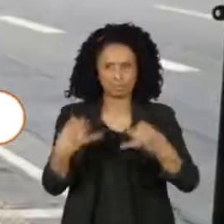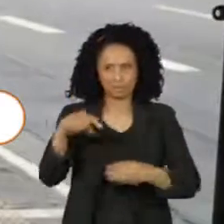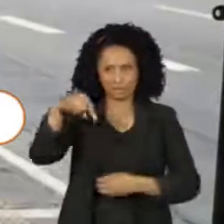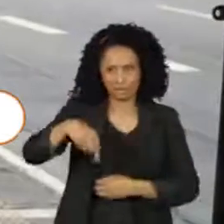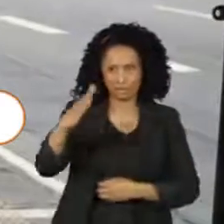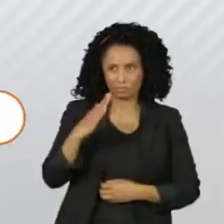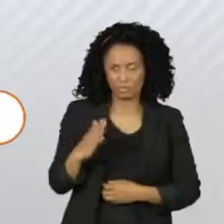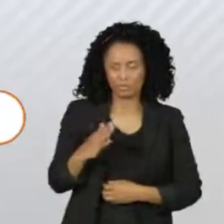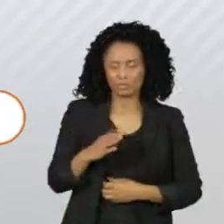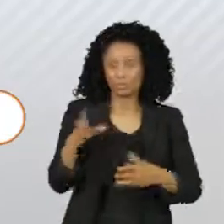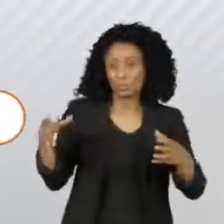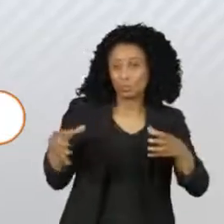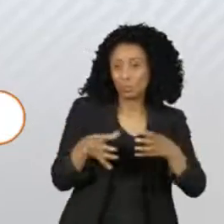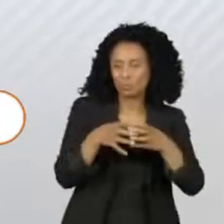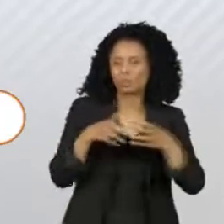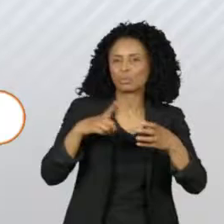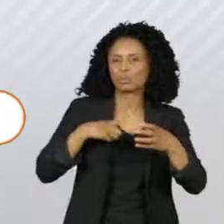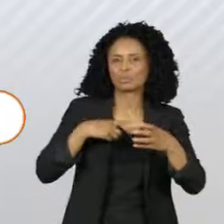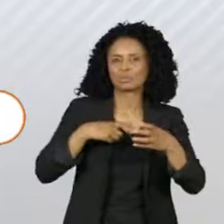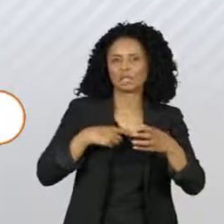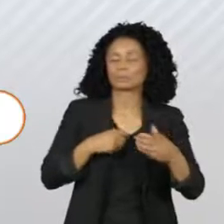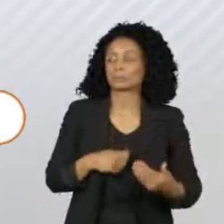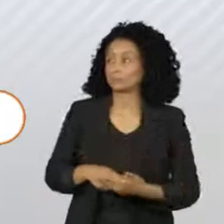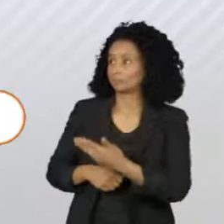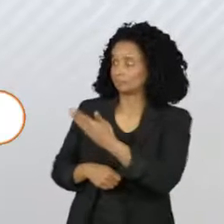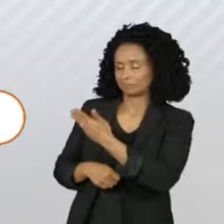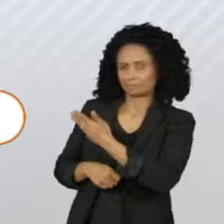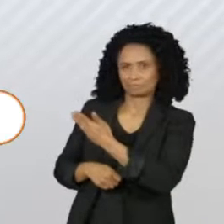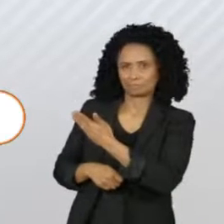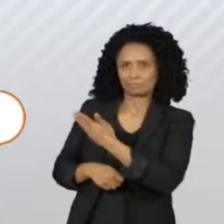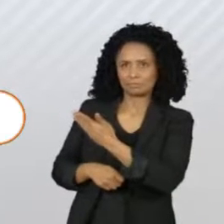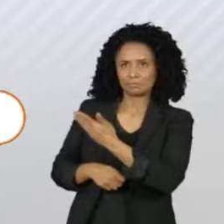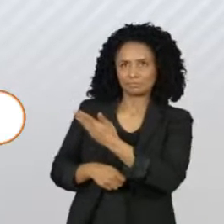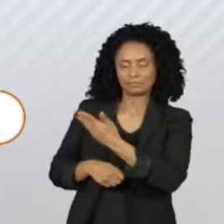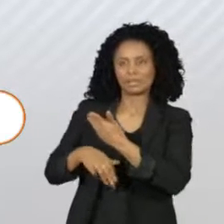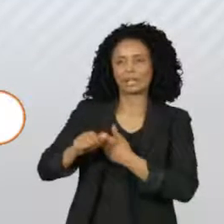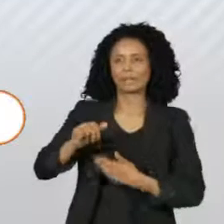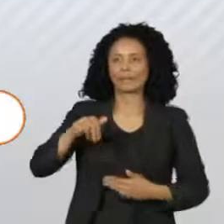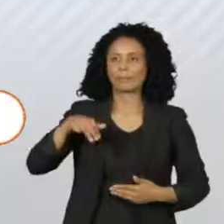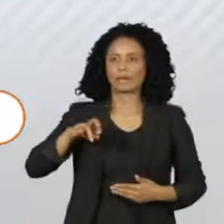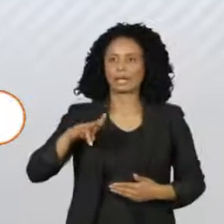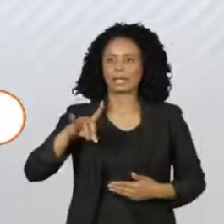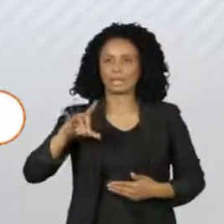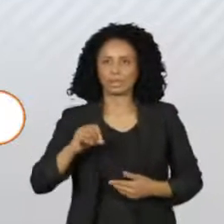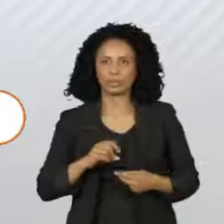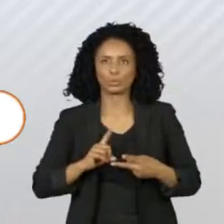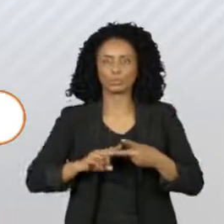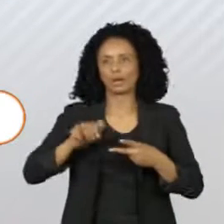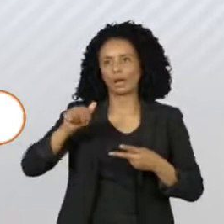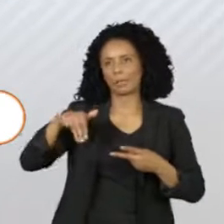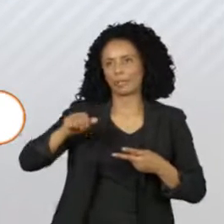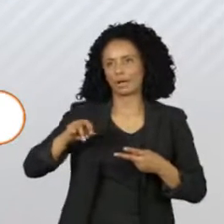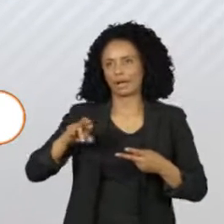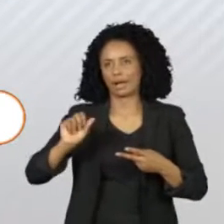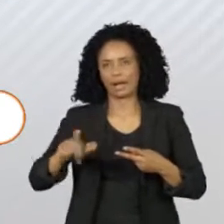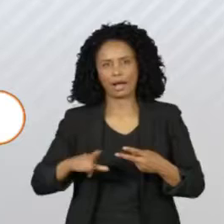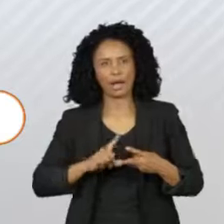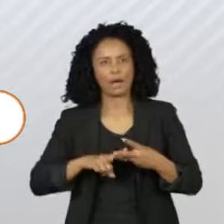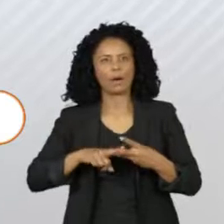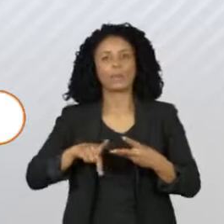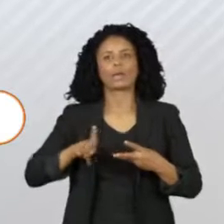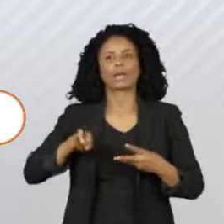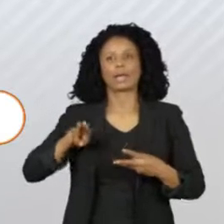estão as dos líderes sem terra, Amarildo Rodrigues, Amaral Rodrigues e Kevin de Souza, assassinados em